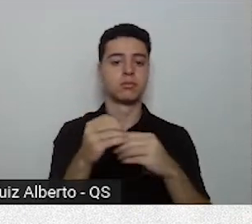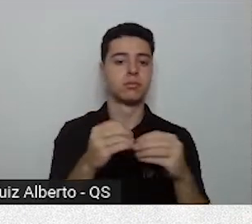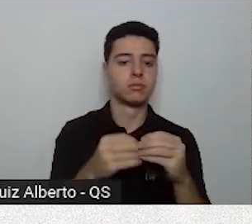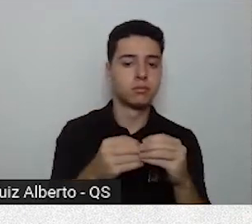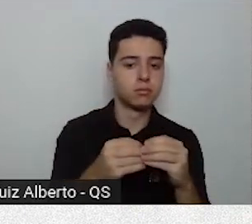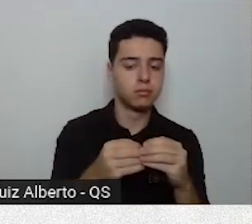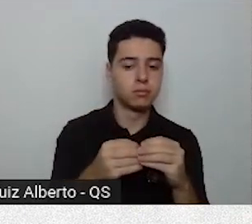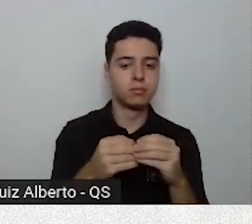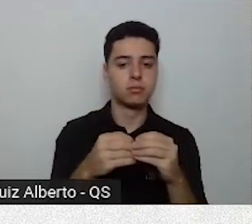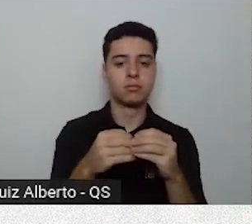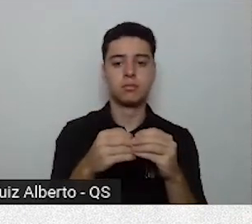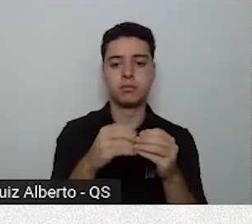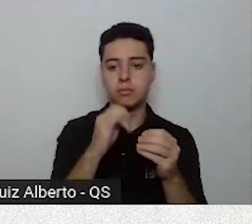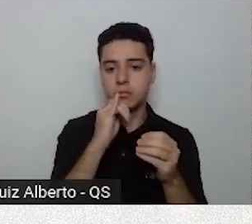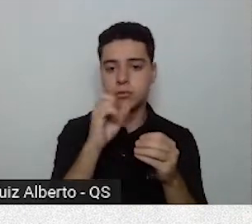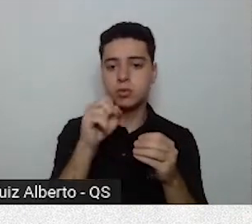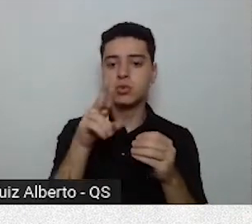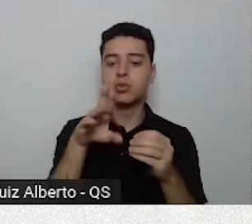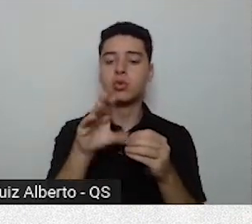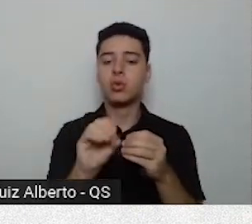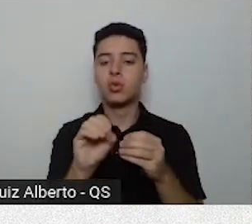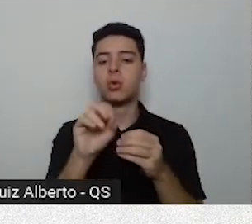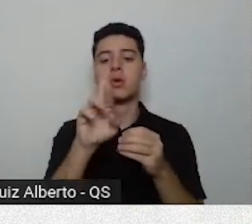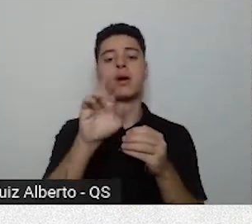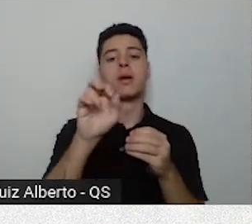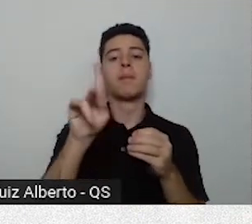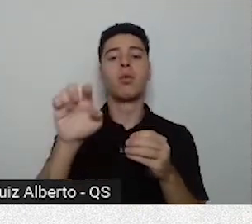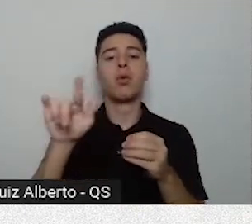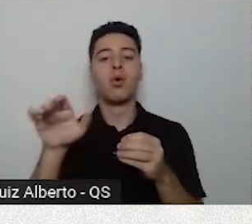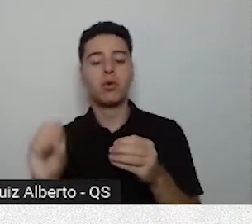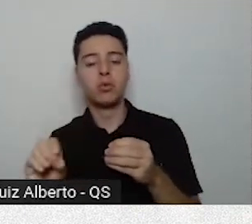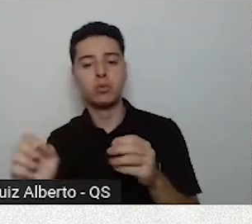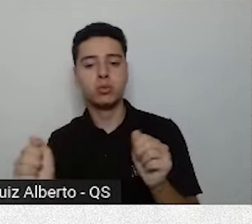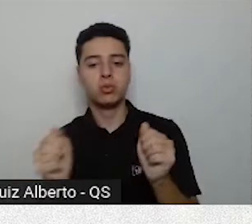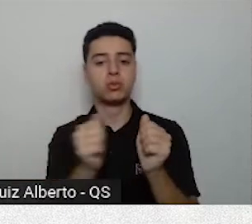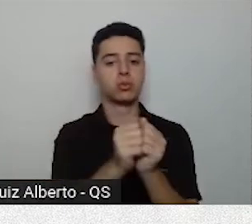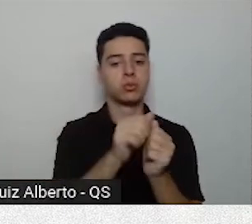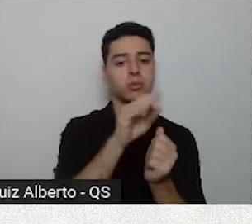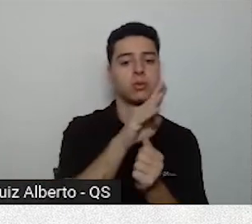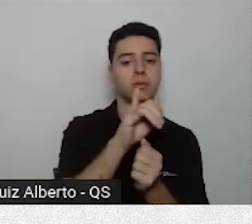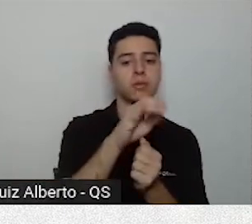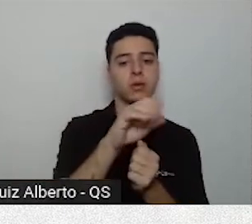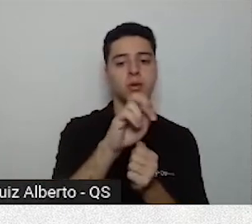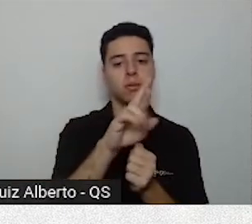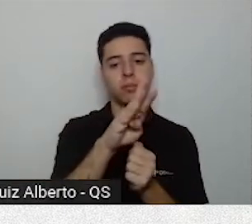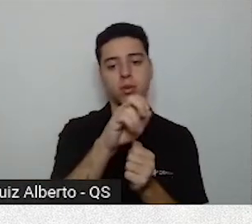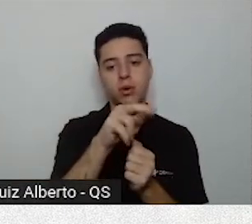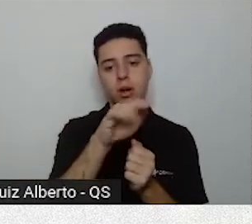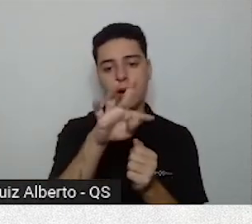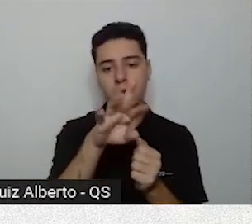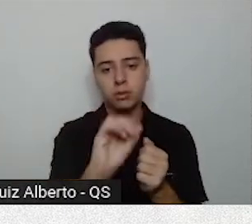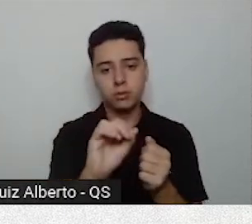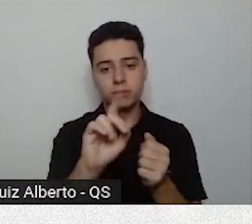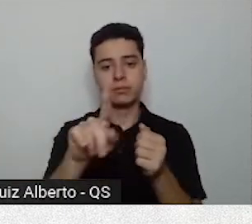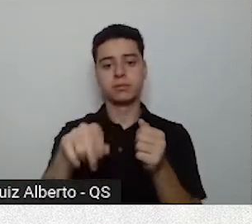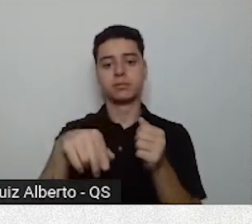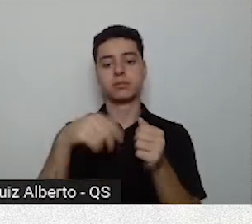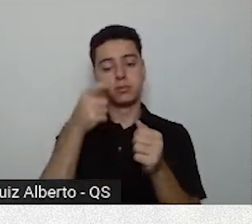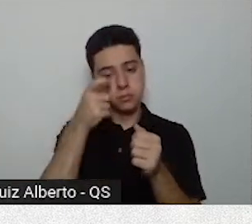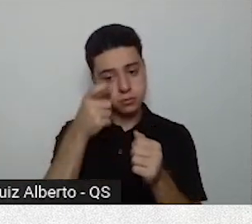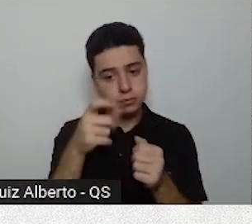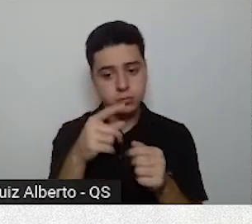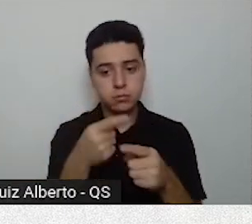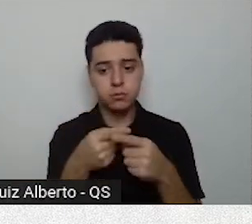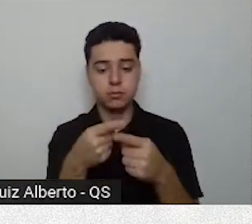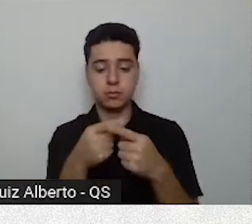do caldo, né, o suco do repolho roxo acrescido do bicarbonato de sódio. É interessante porque